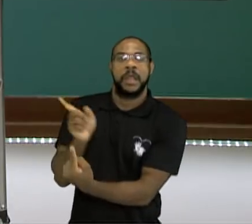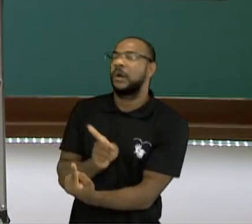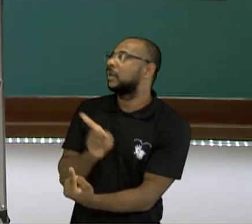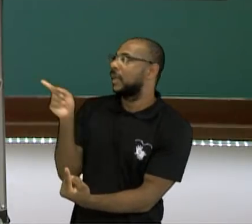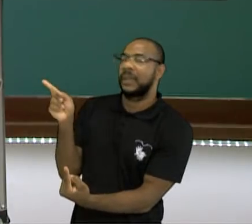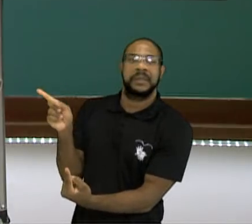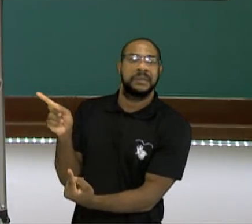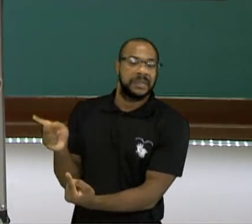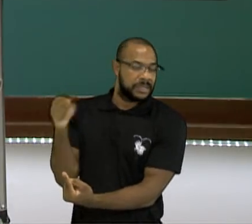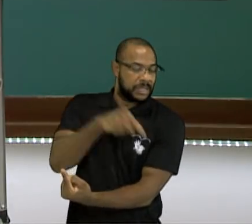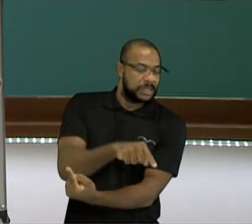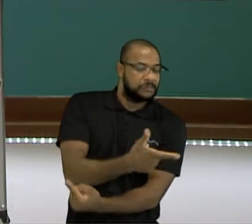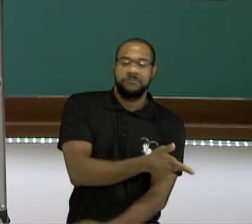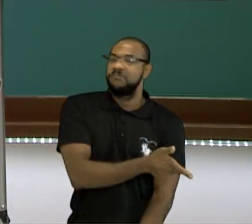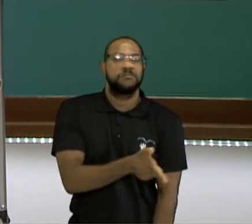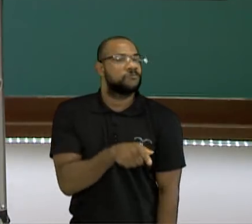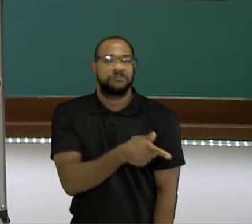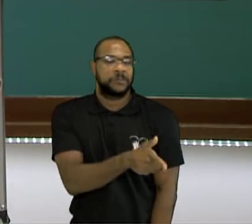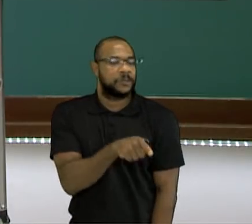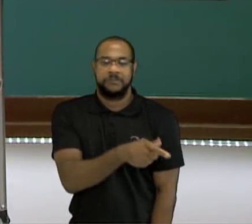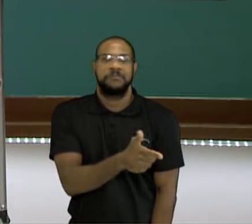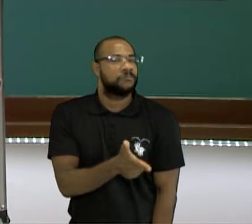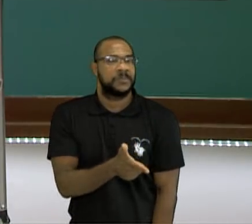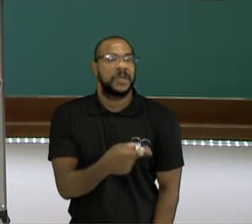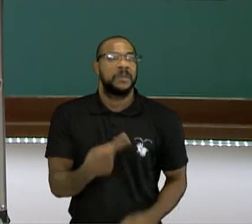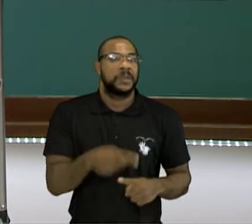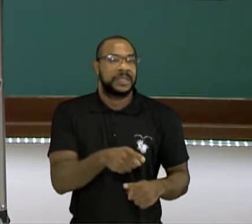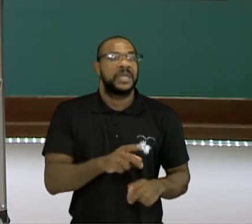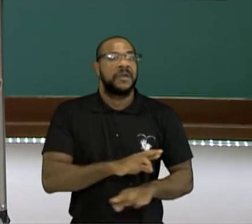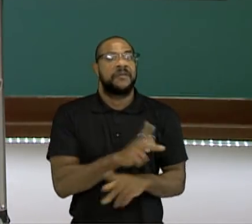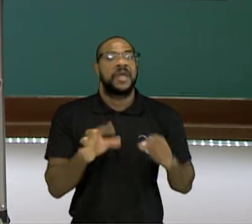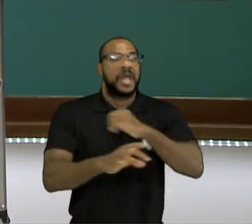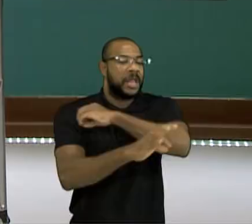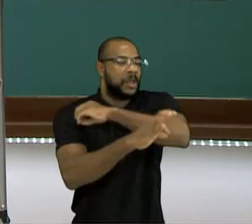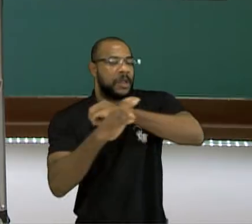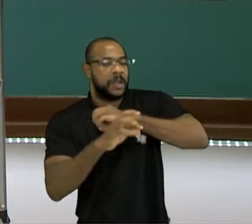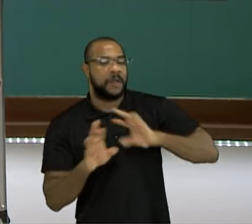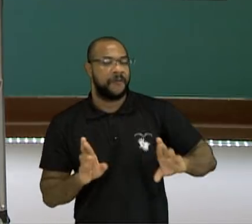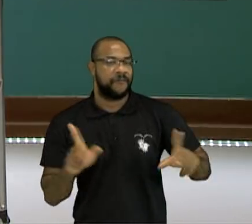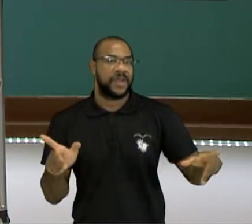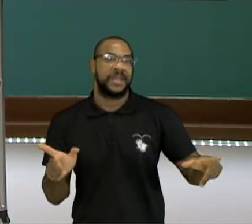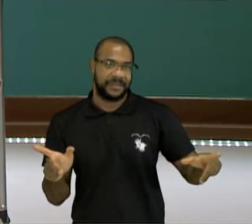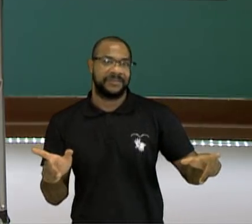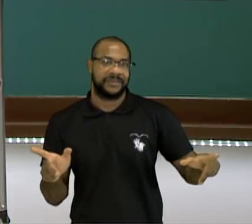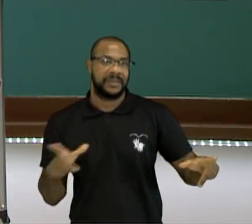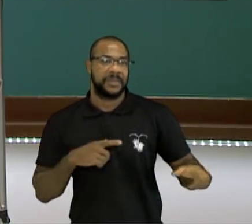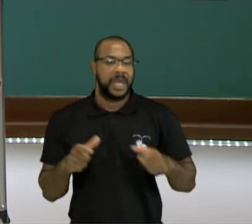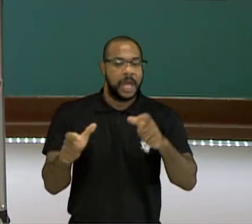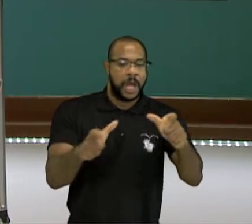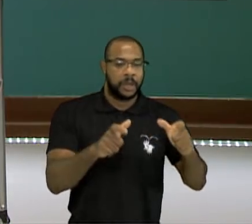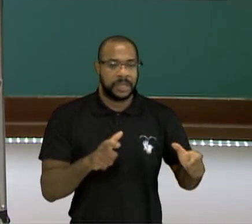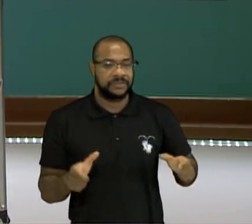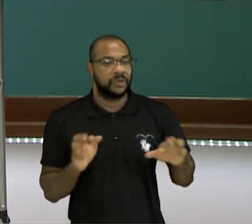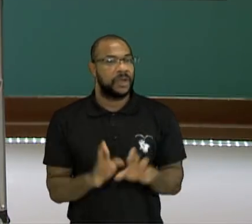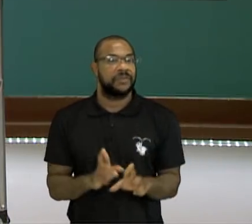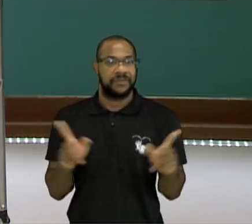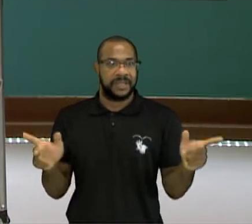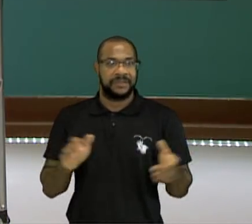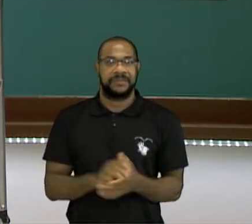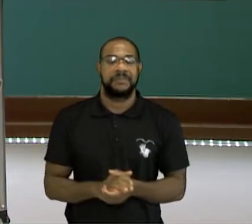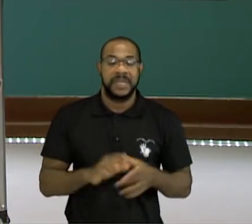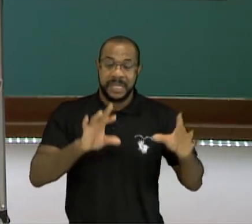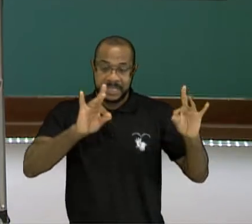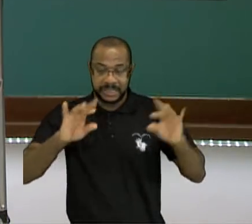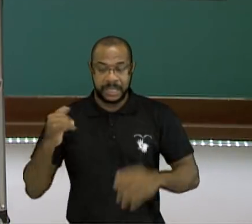ter nesta outra. Por quê? Porque aqui a latitude é diferente. Porque aqui a localização geográfica é diferente. Mas o detalhe